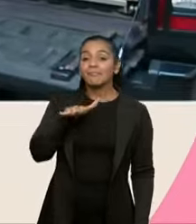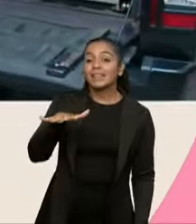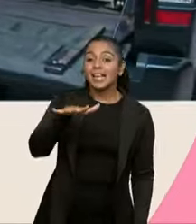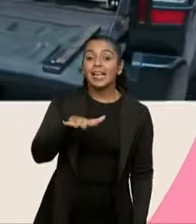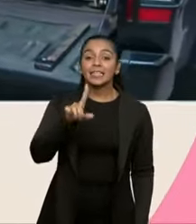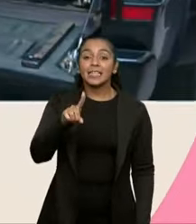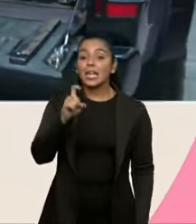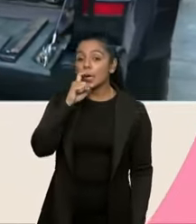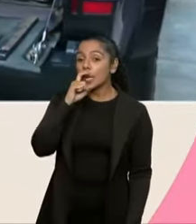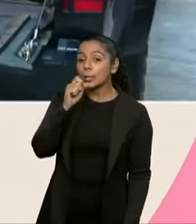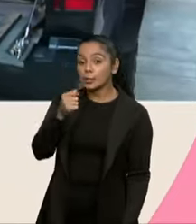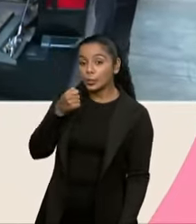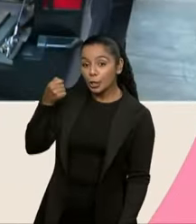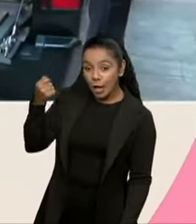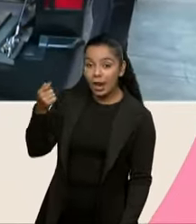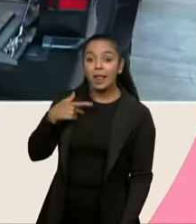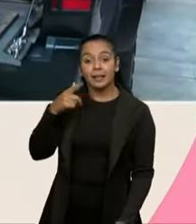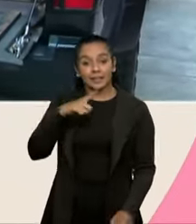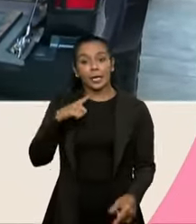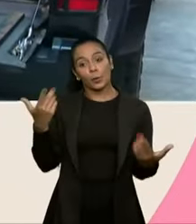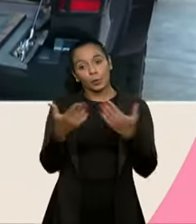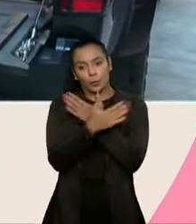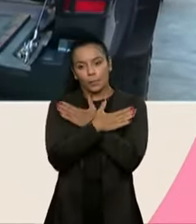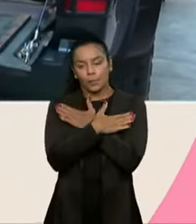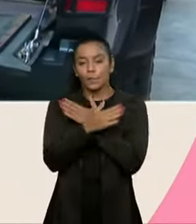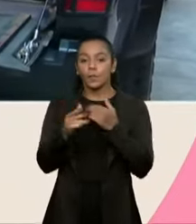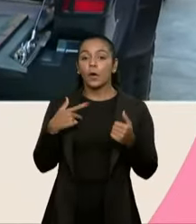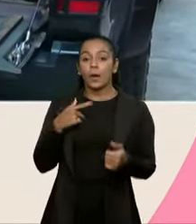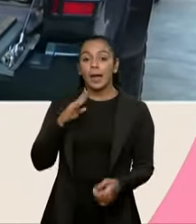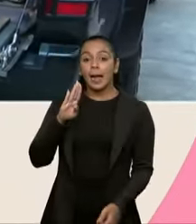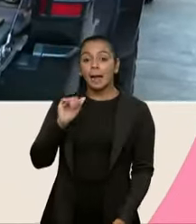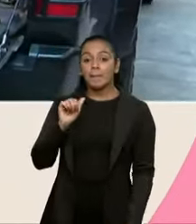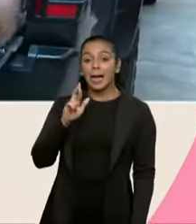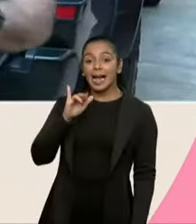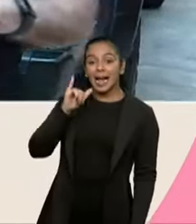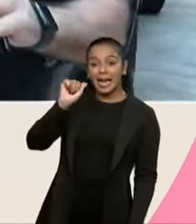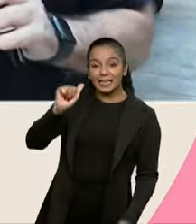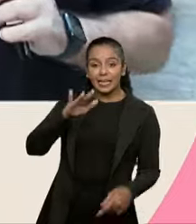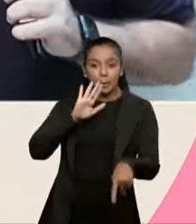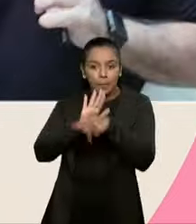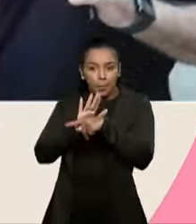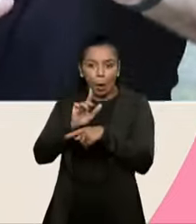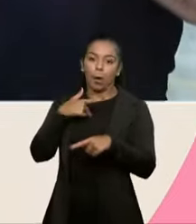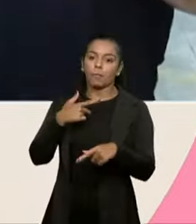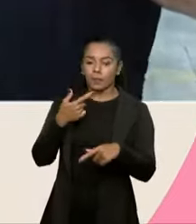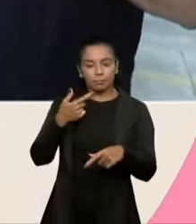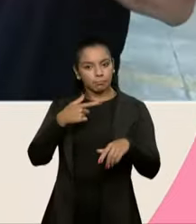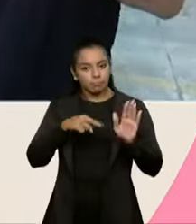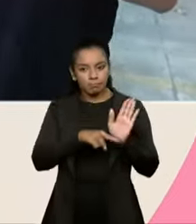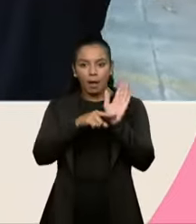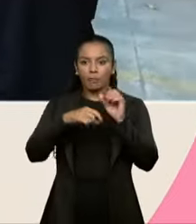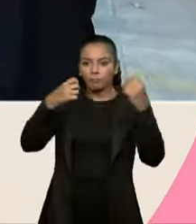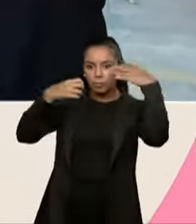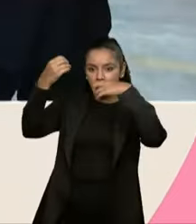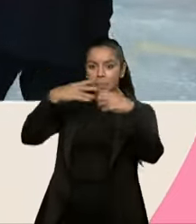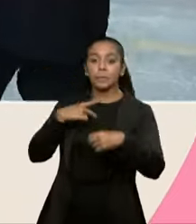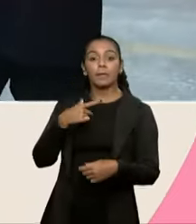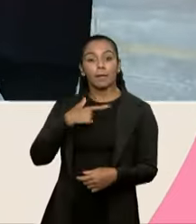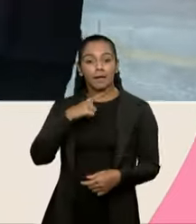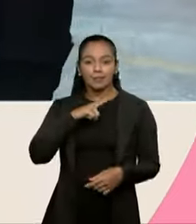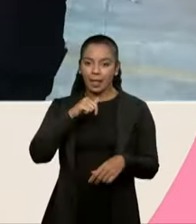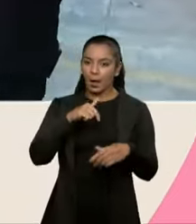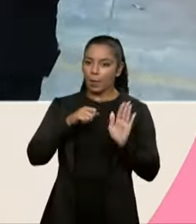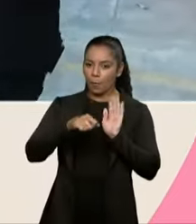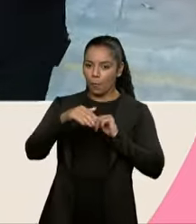geladeira que tá de folga hoje, as baterias todas ali atrás. E aí, Cissa Guimarães, a minha pergunta. Quando a gente pensa,